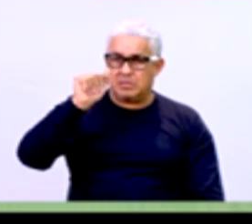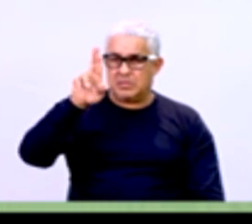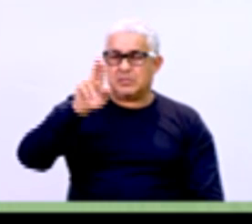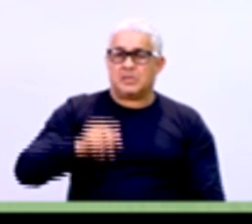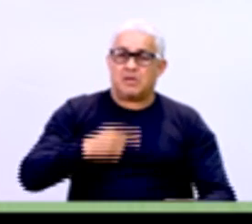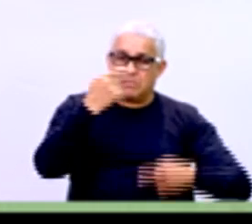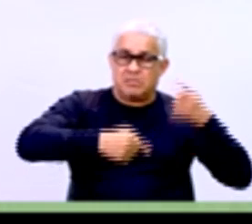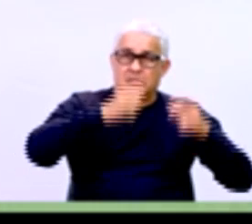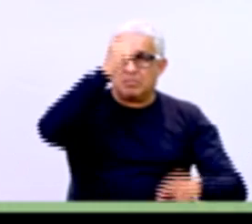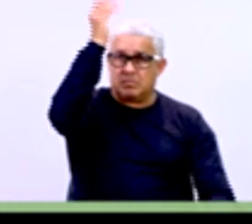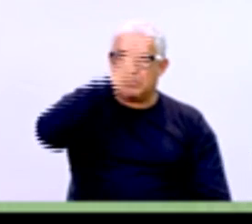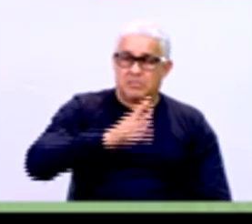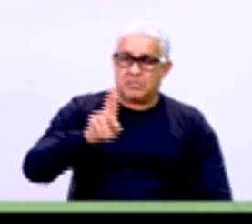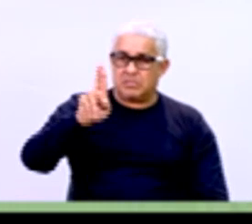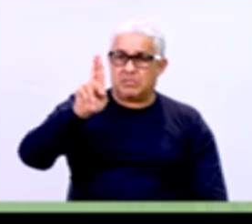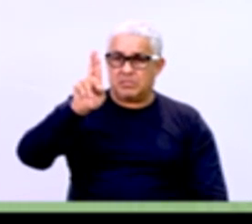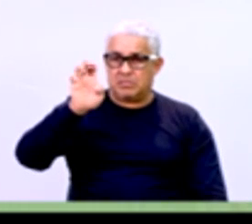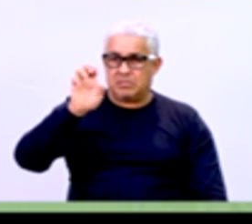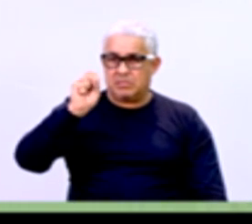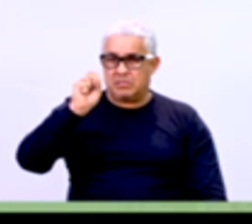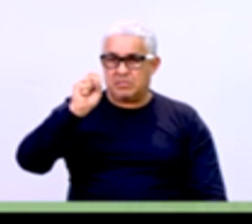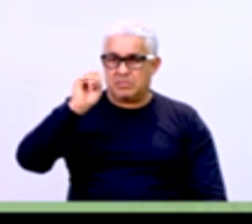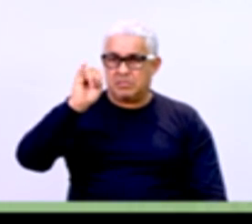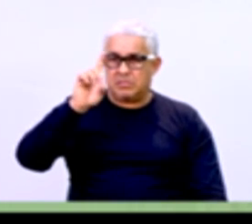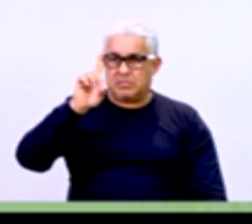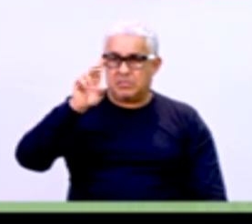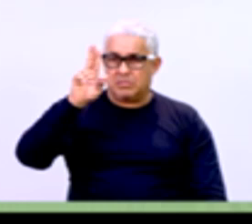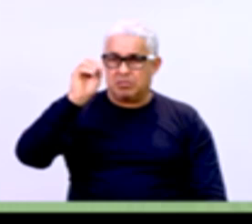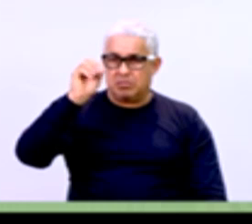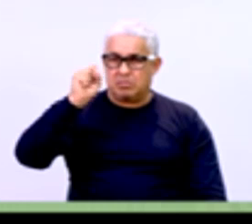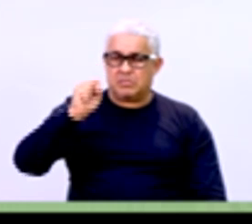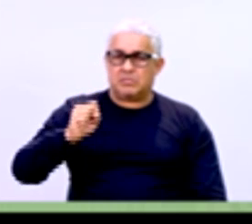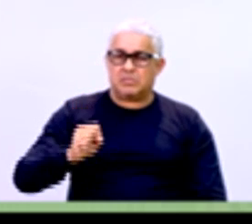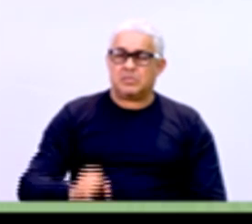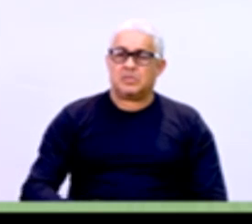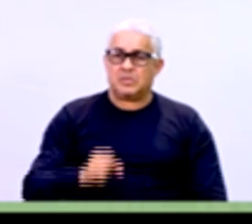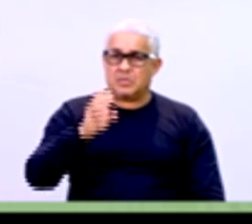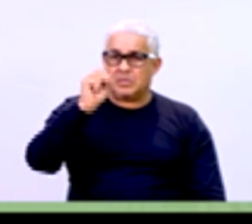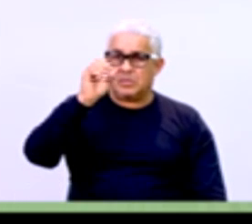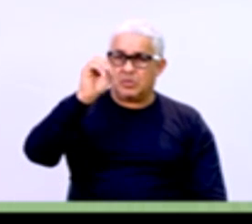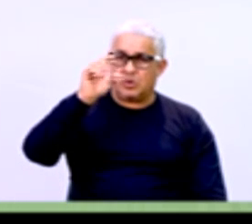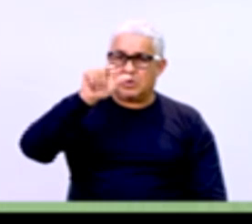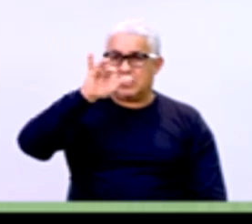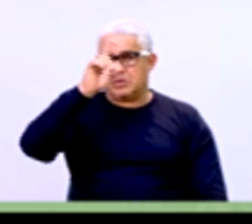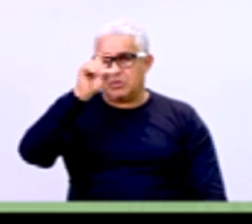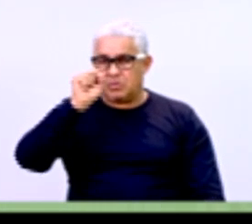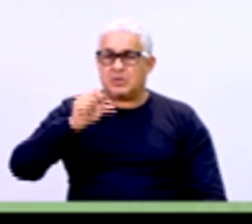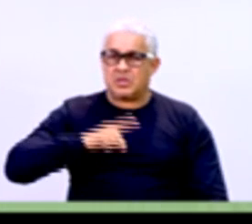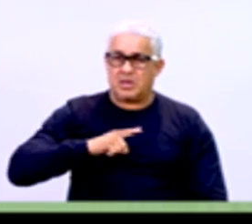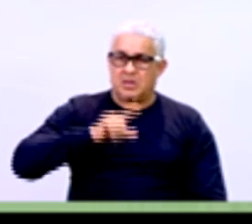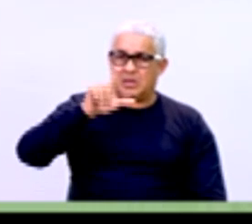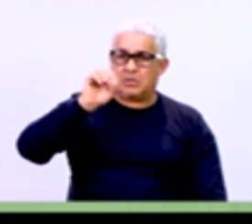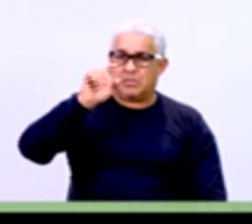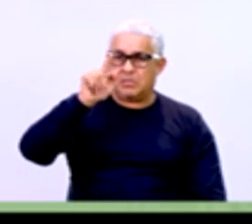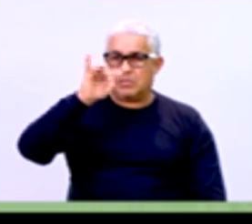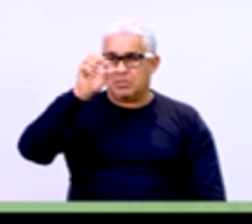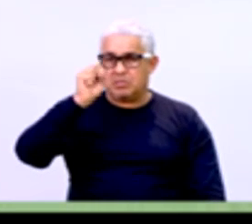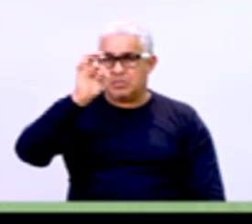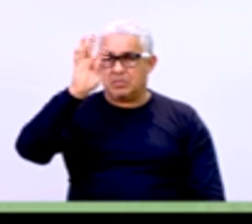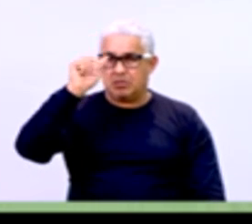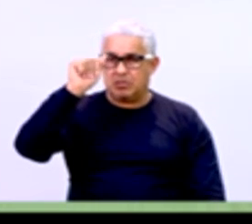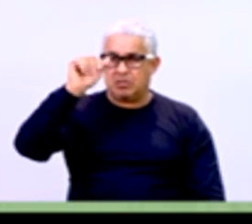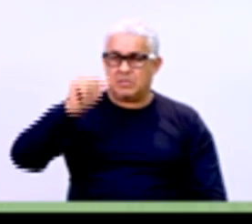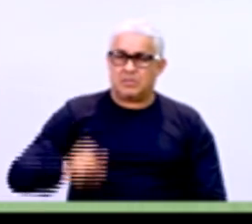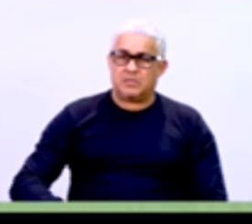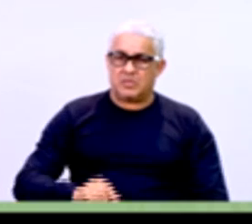Resíduos Sólidos, a Lei 12.305 de 2010, ela prevê o desenvolvimento de uma coisa chamada logística reversa. O que